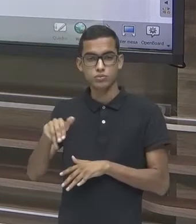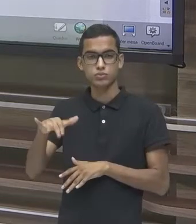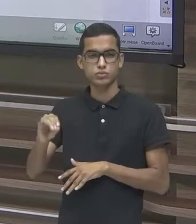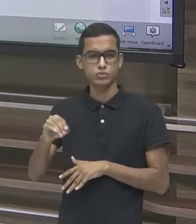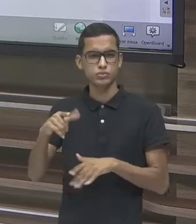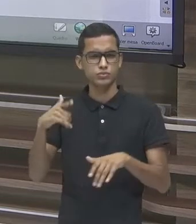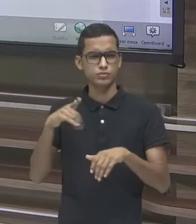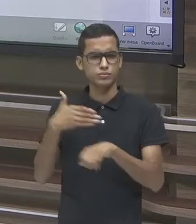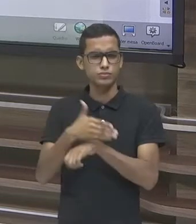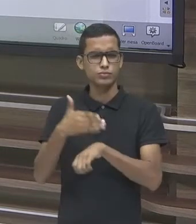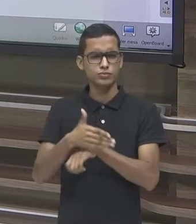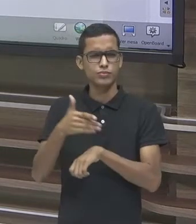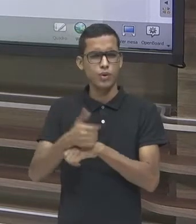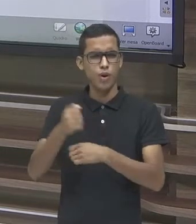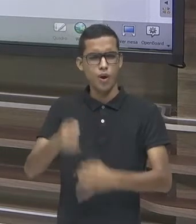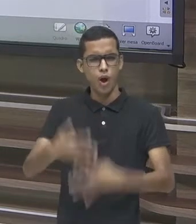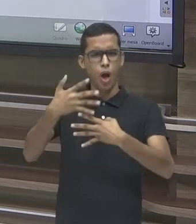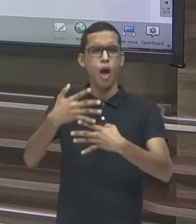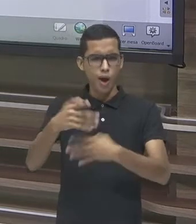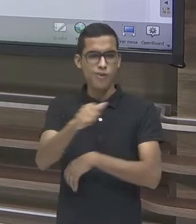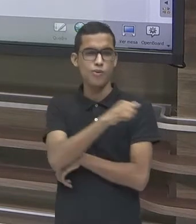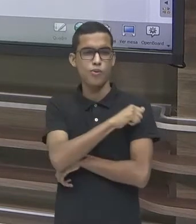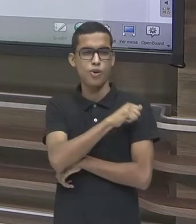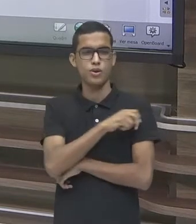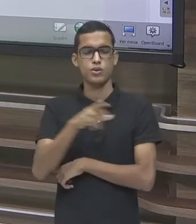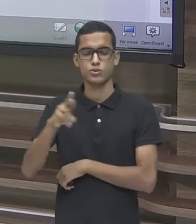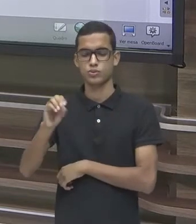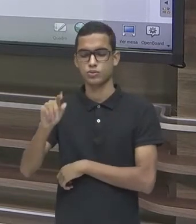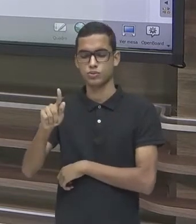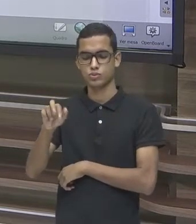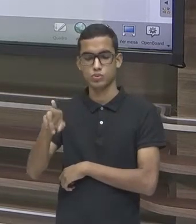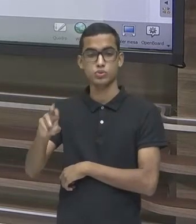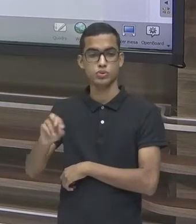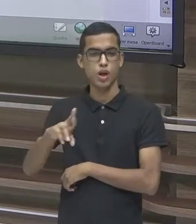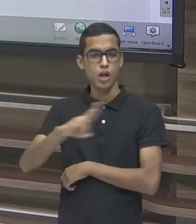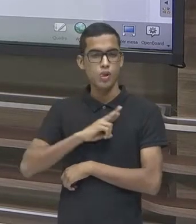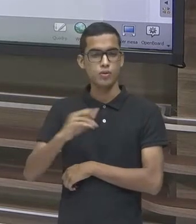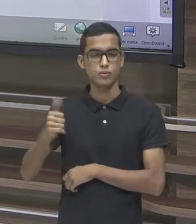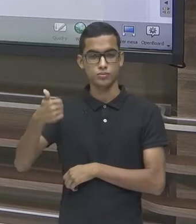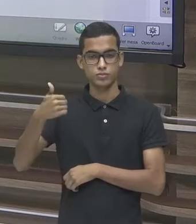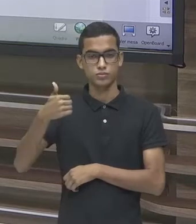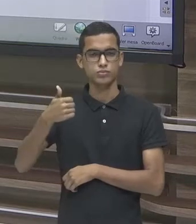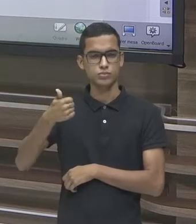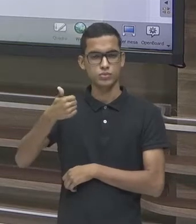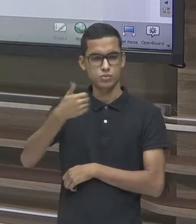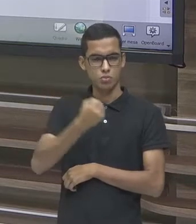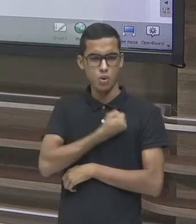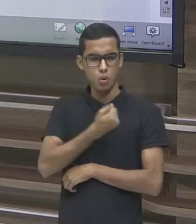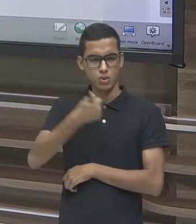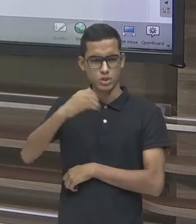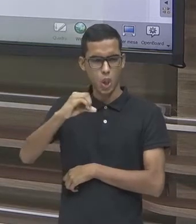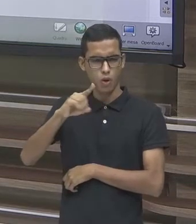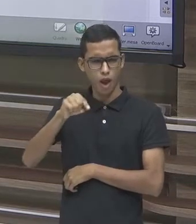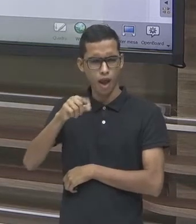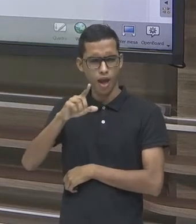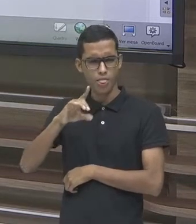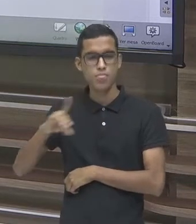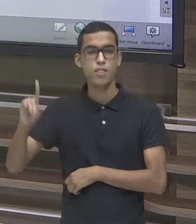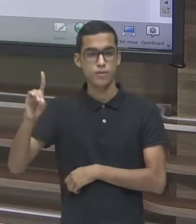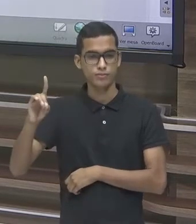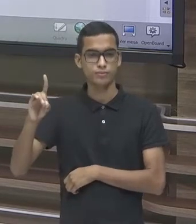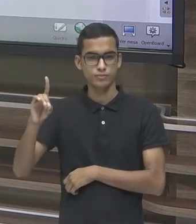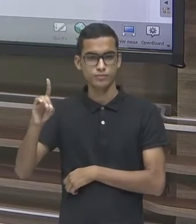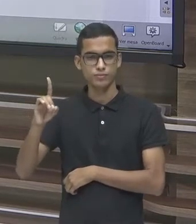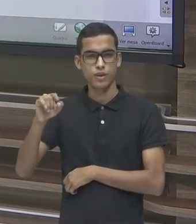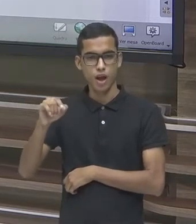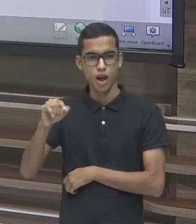chat. O Roger, novamente marcando presença aqui, ele informa que é a letra D. Então, ele está indicando que é o Oceano